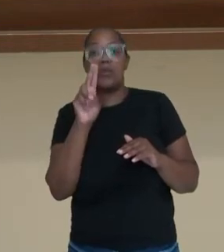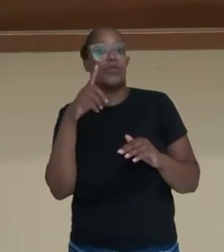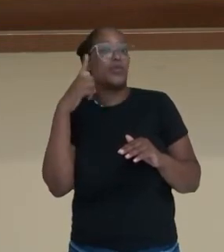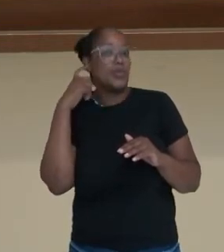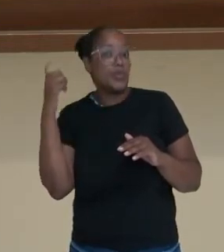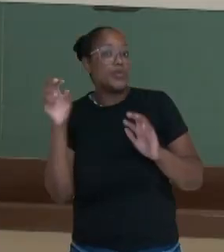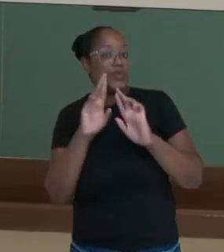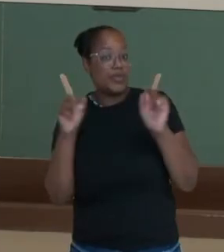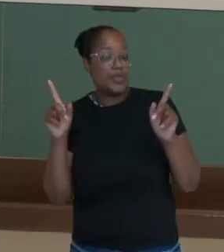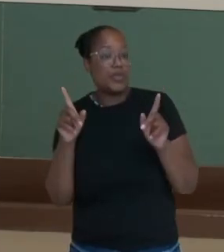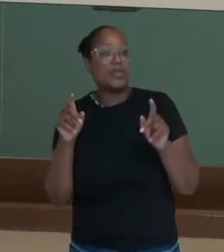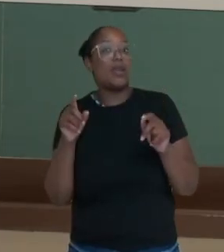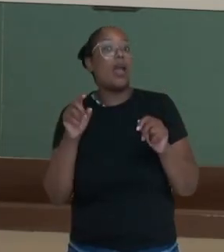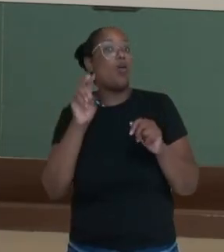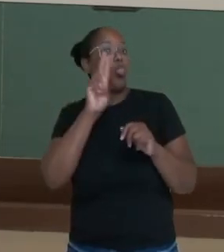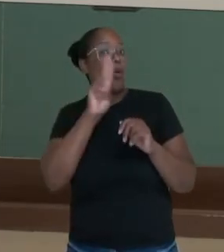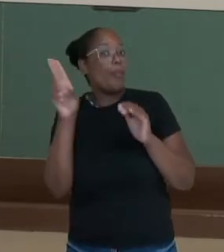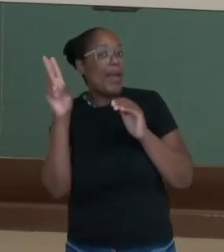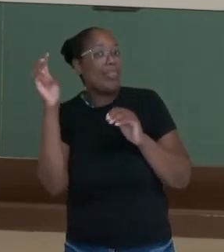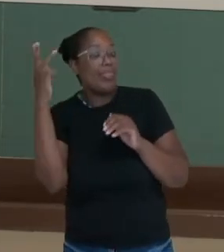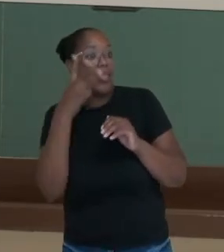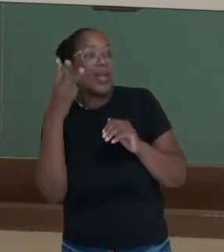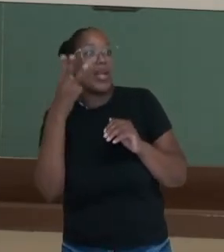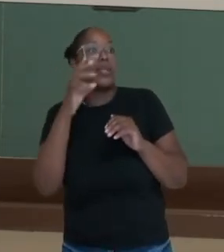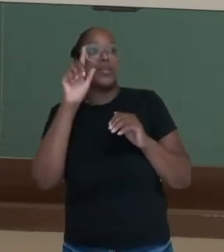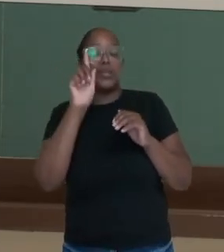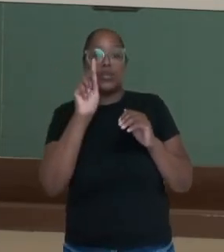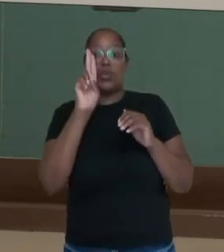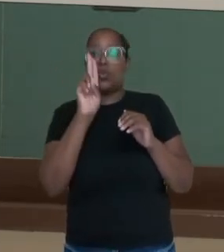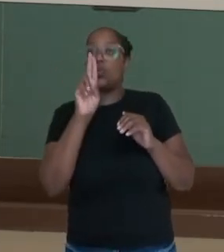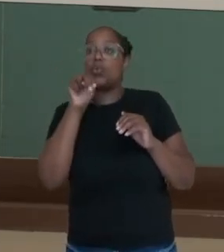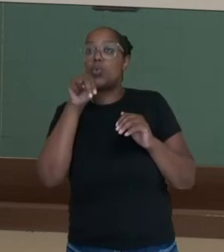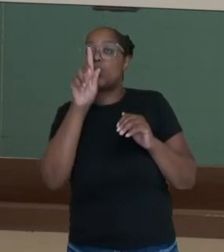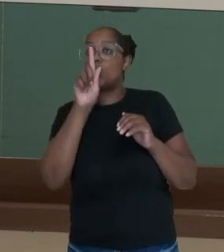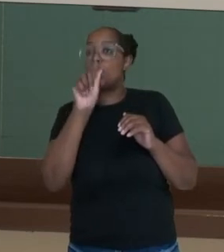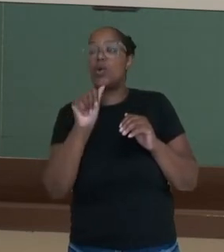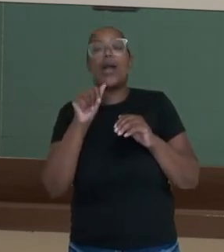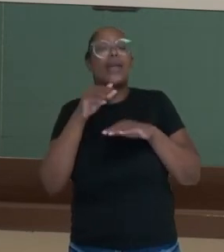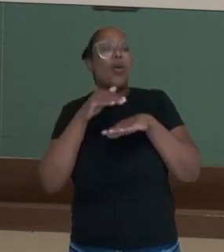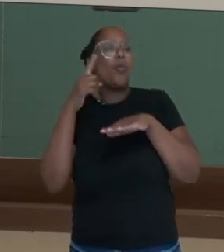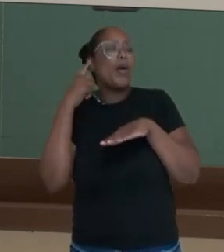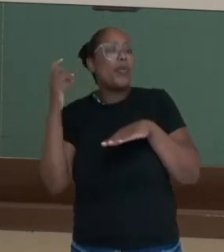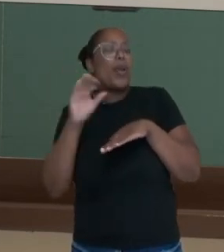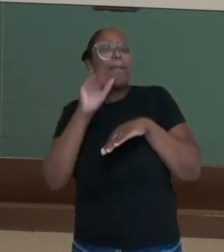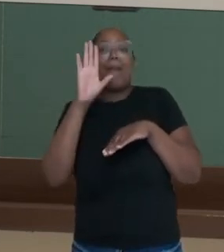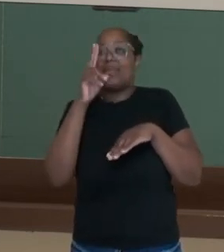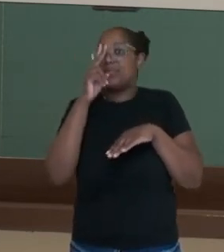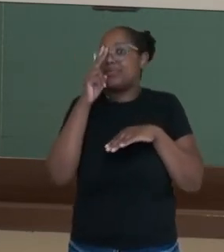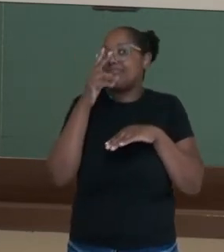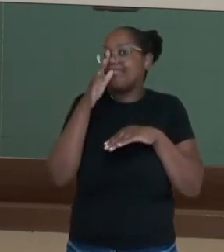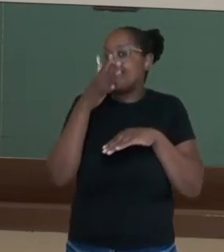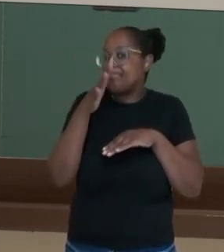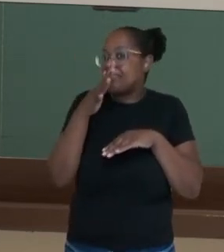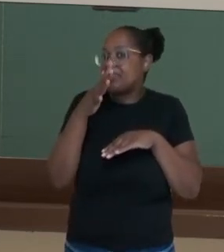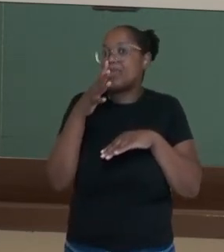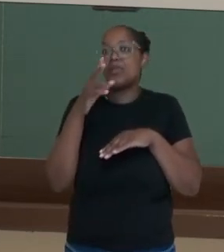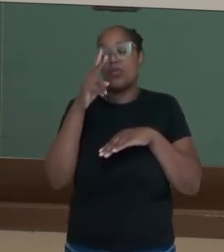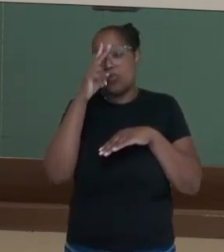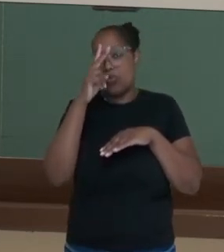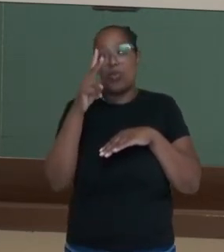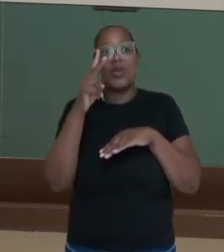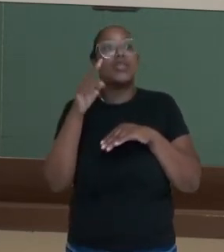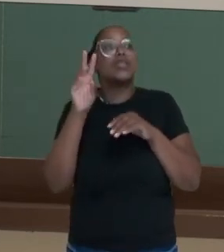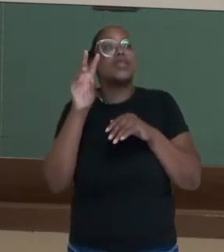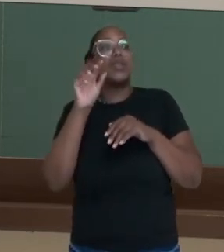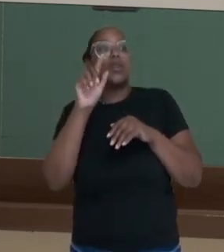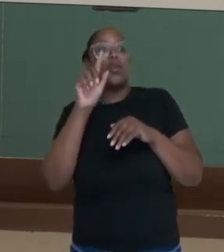conferir então? São três, né? O gunga, que é aquele mais grave, o médio e o